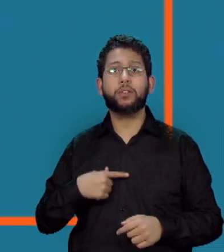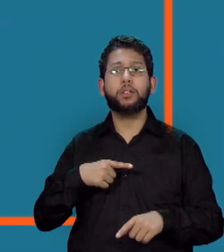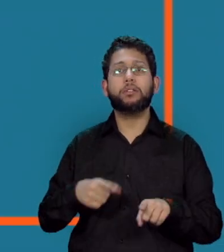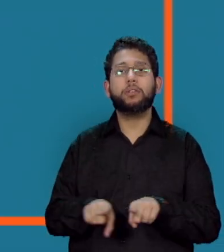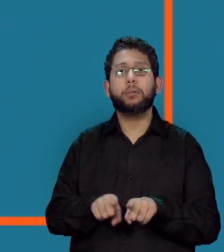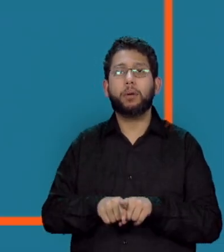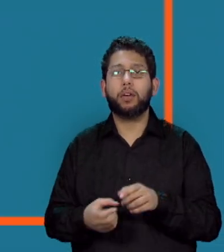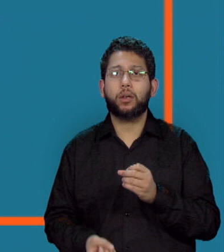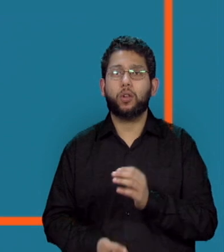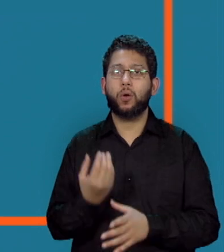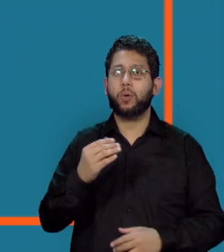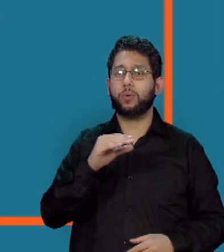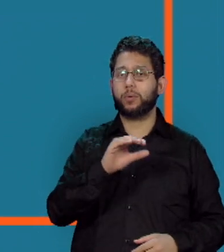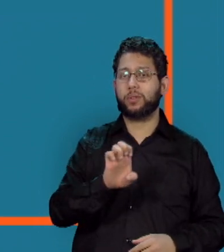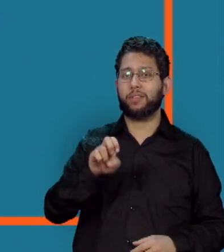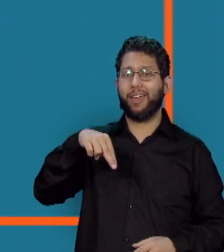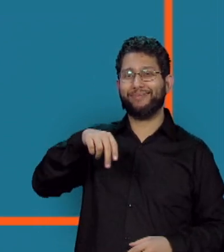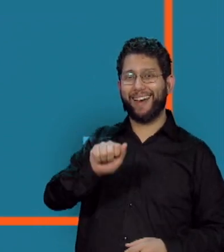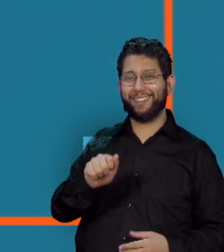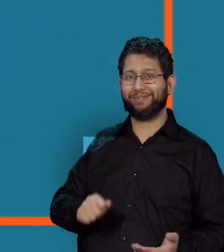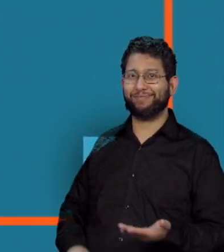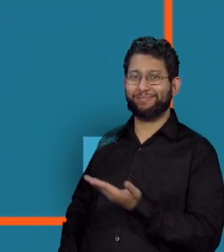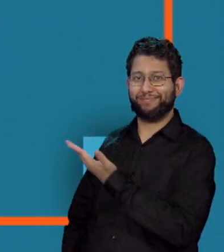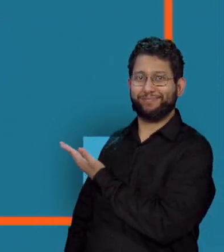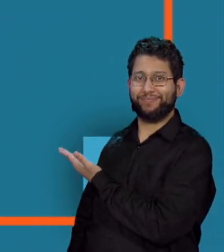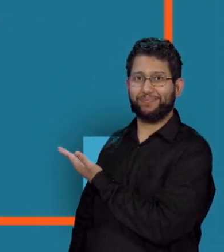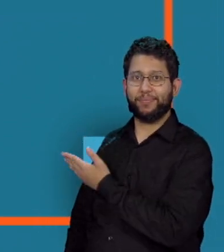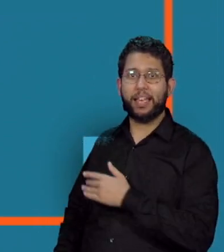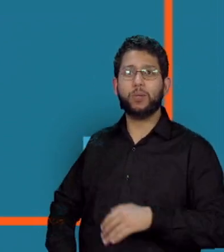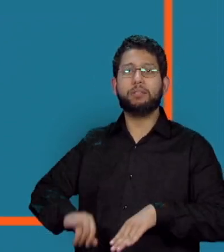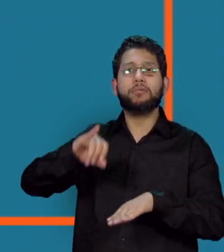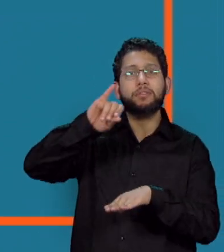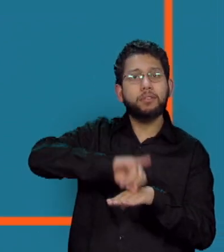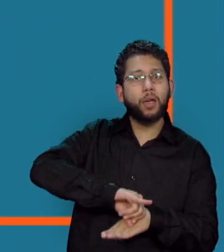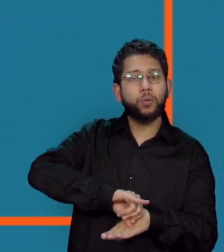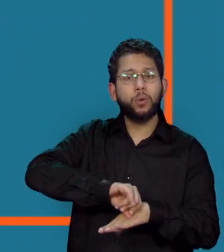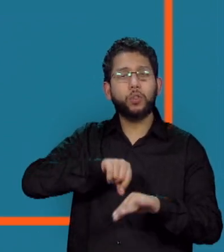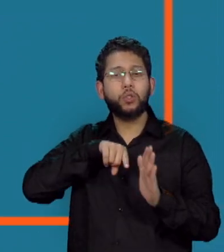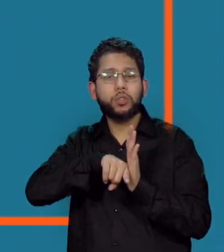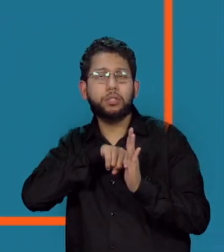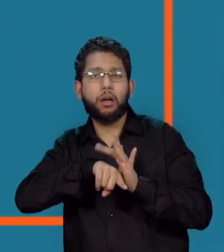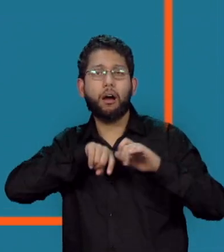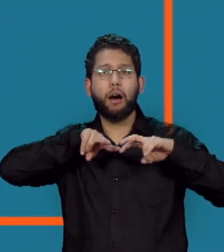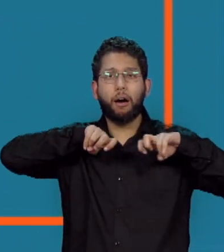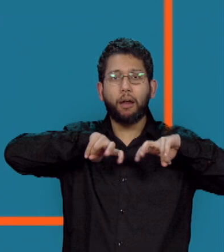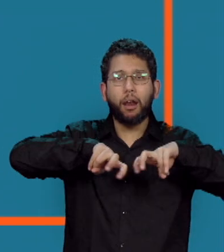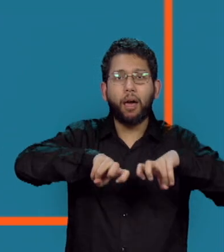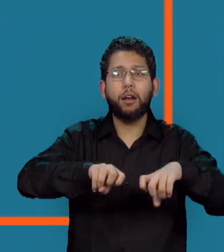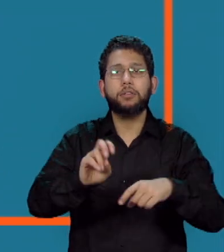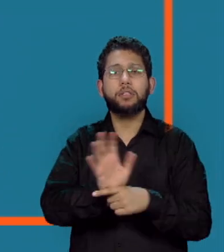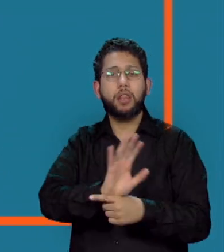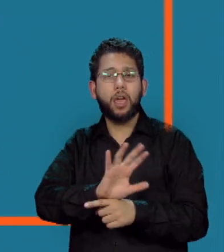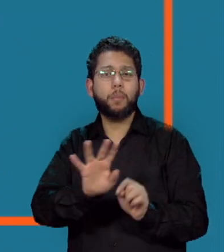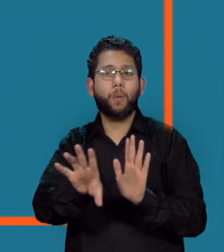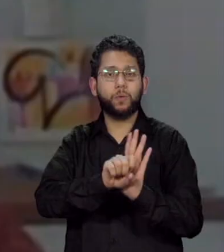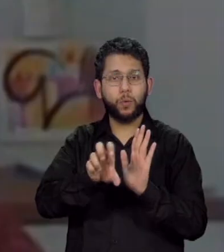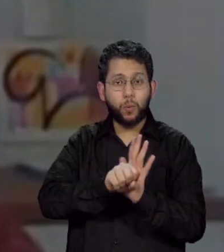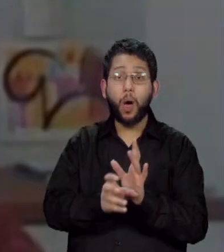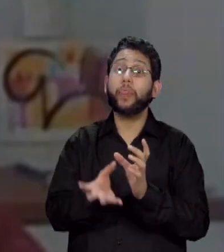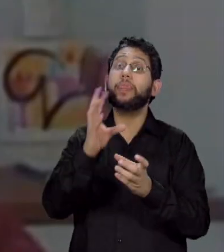no Centro de Análise do Cinema e do Audiovisual, que é o SENA, é um grupo de pesquisas dentro da Universidade Federal de São Carlos.